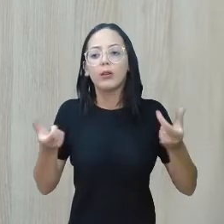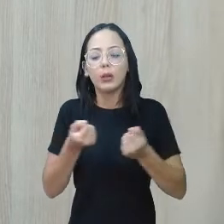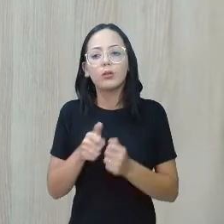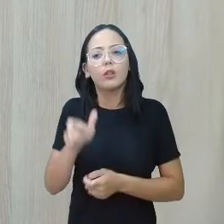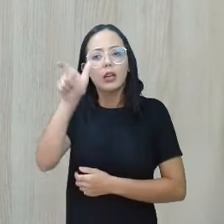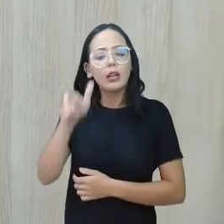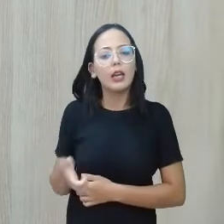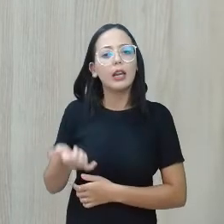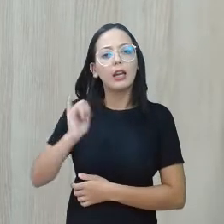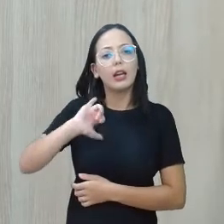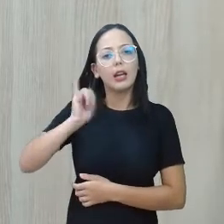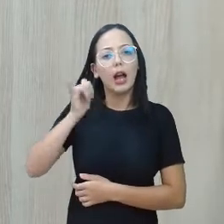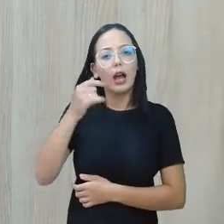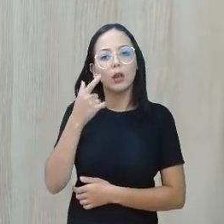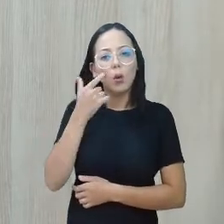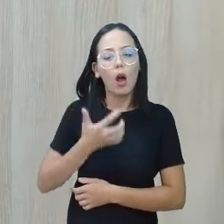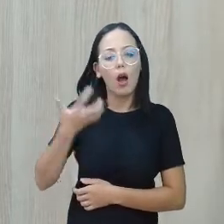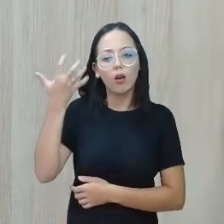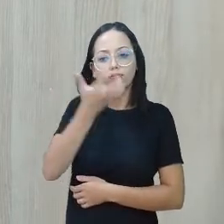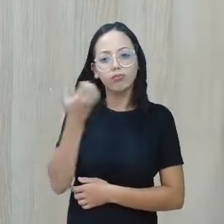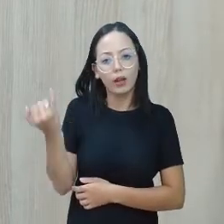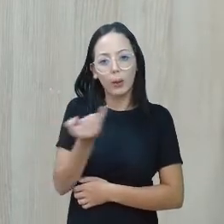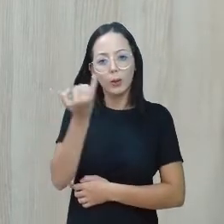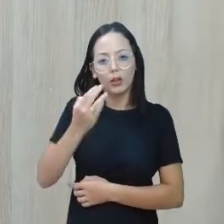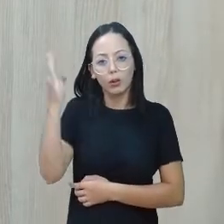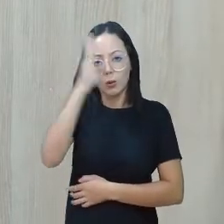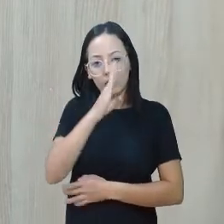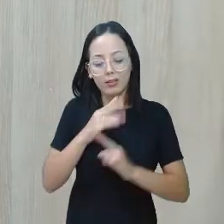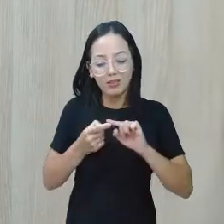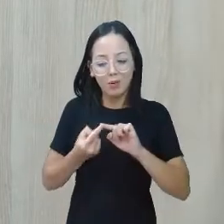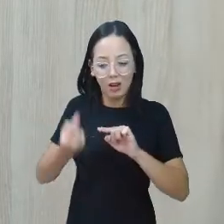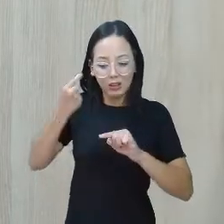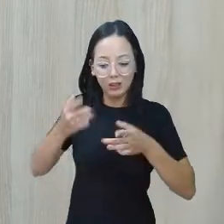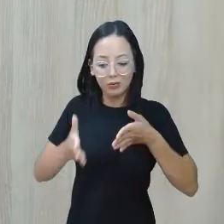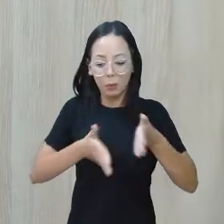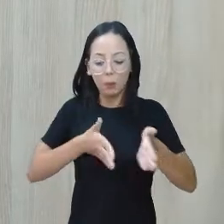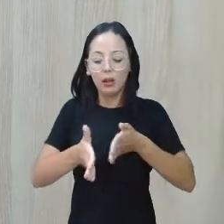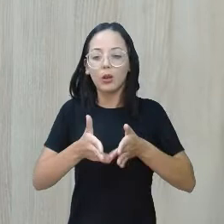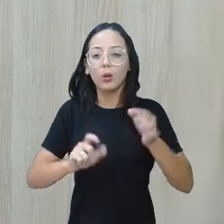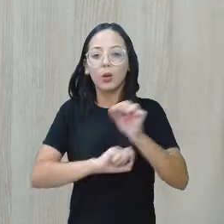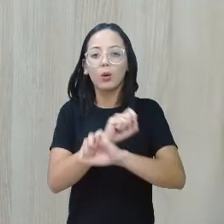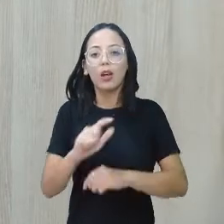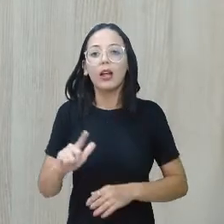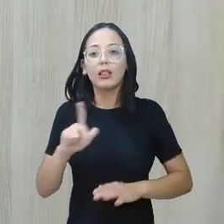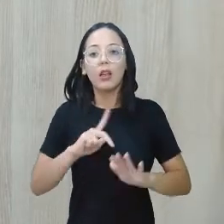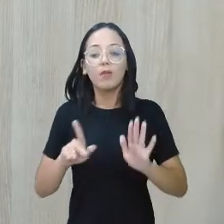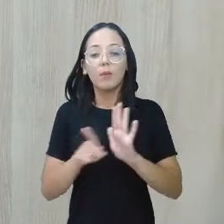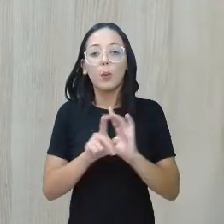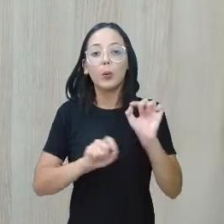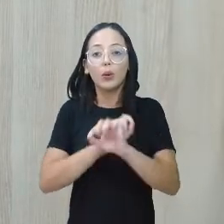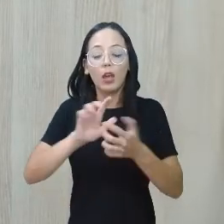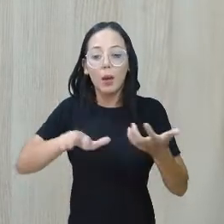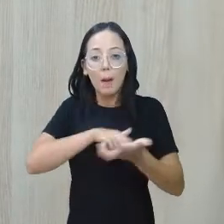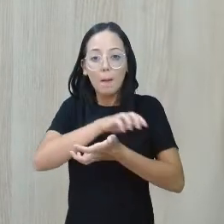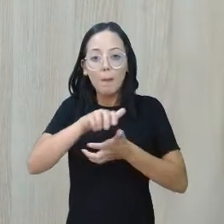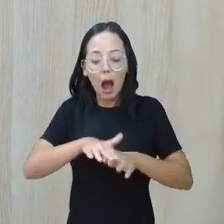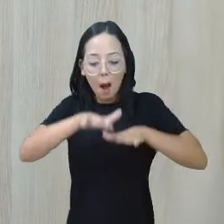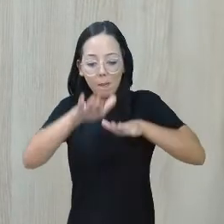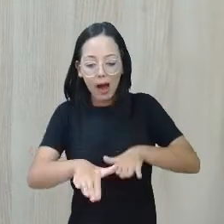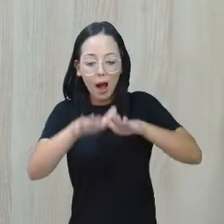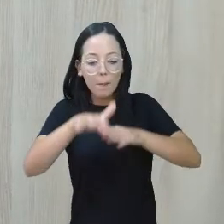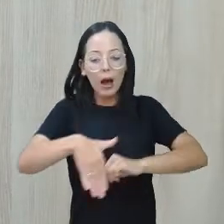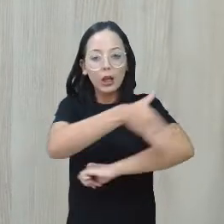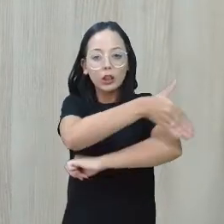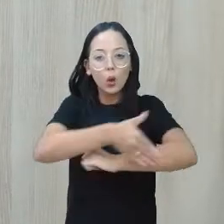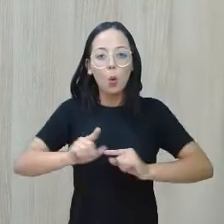contando que, você vê como a música era tão importante no Brasil naquele período, que houve uma manifestação de rua